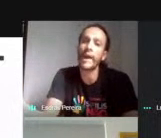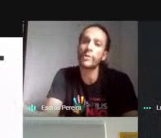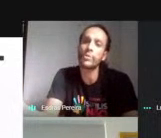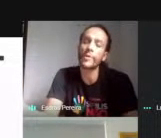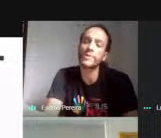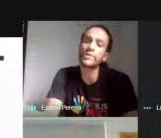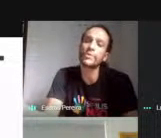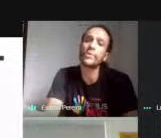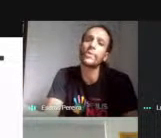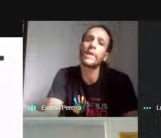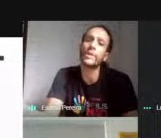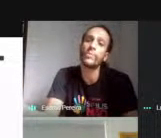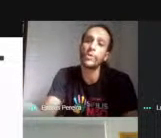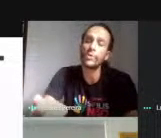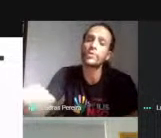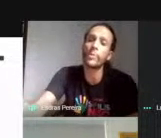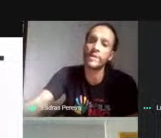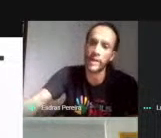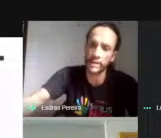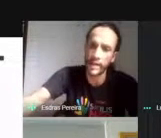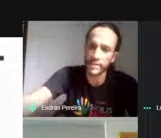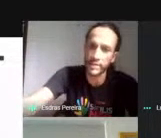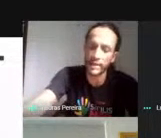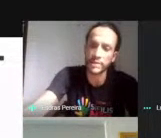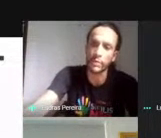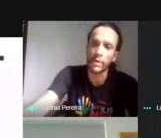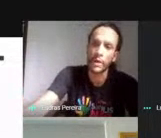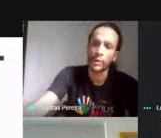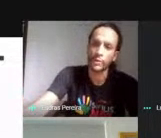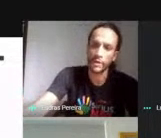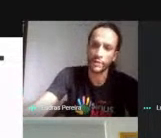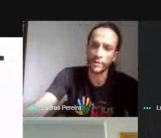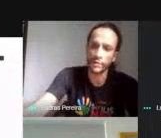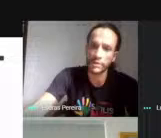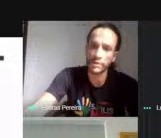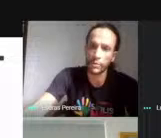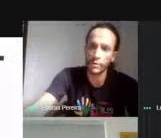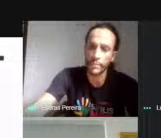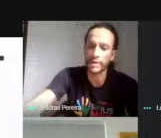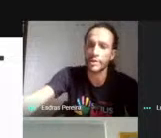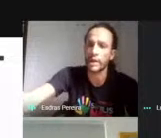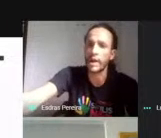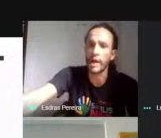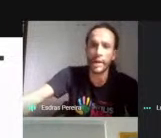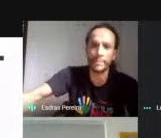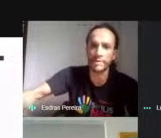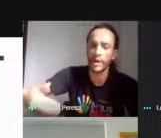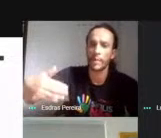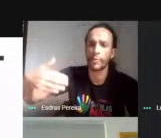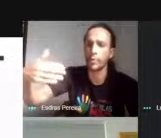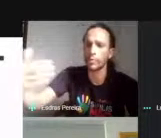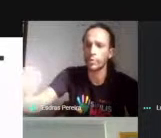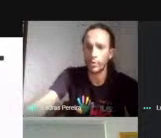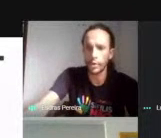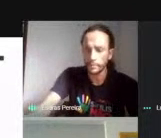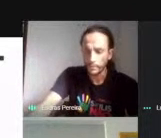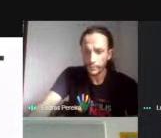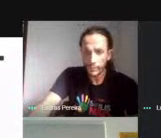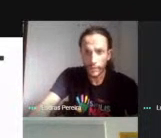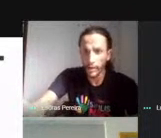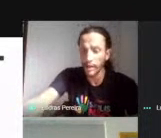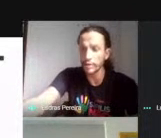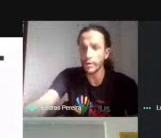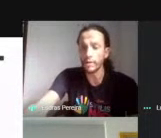sequer é lembrado no processo de cuidado. Muitos homens até acessam os serviços de saúde para check-ups, para o